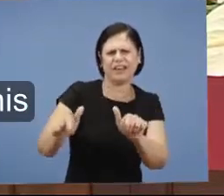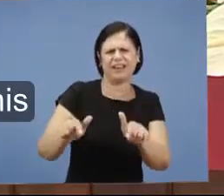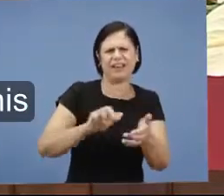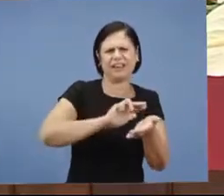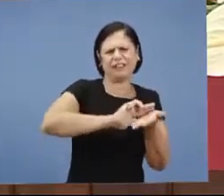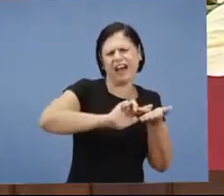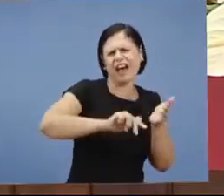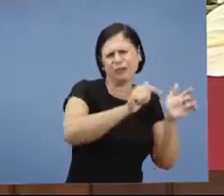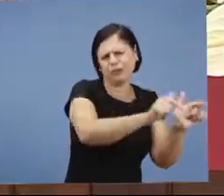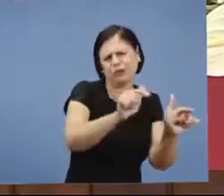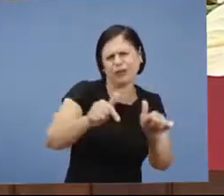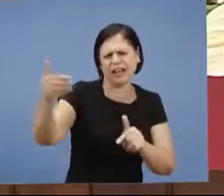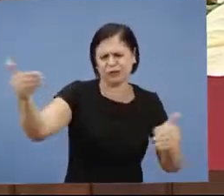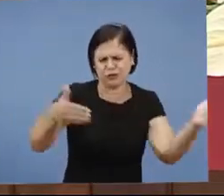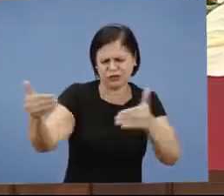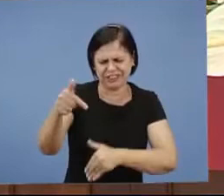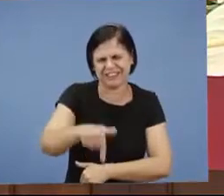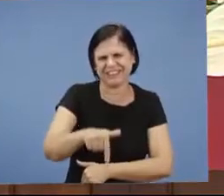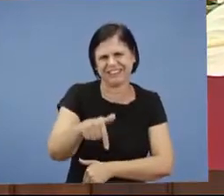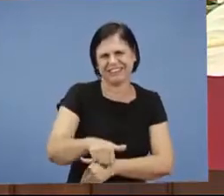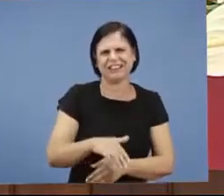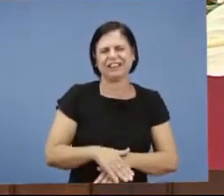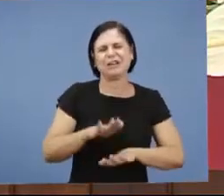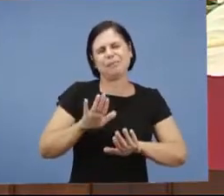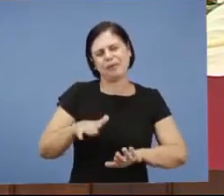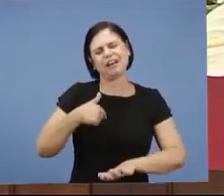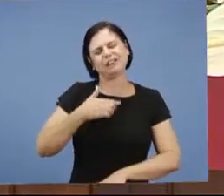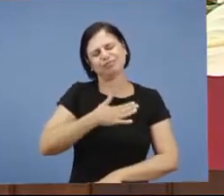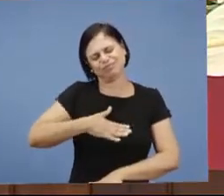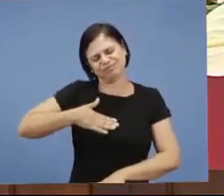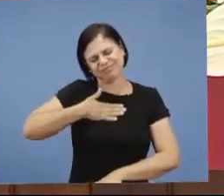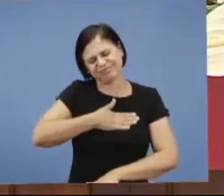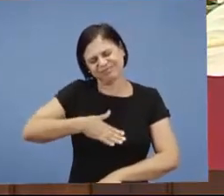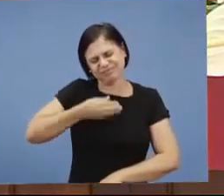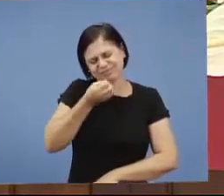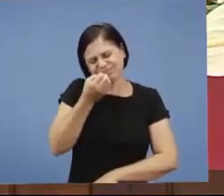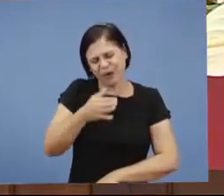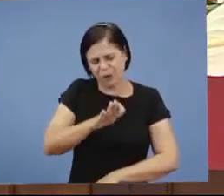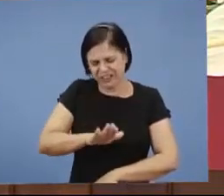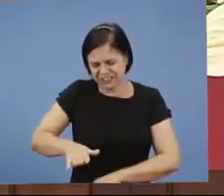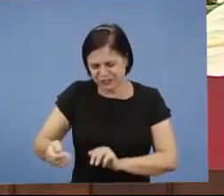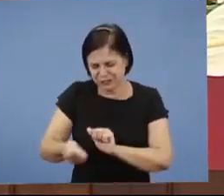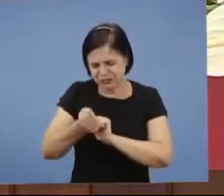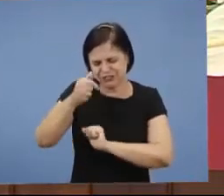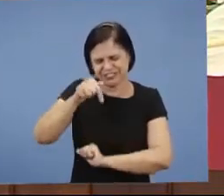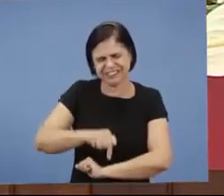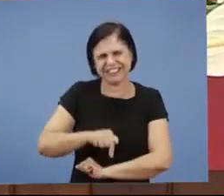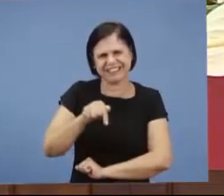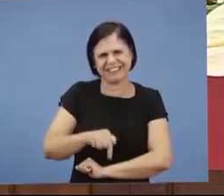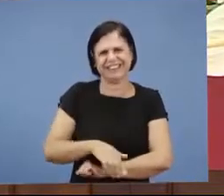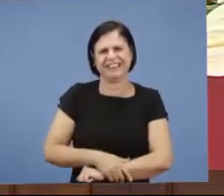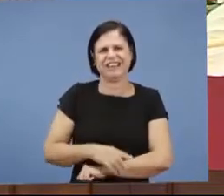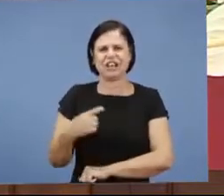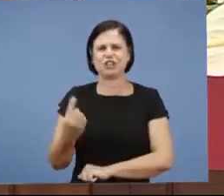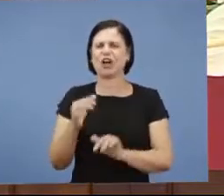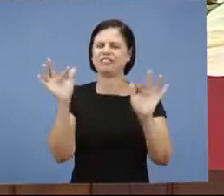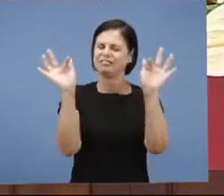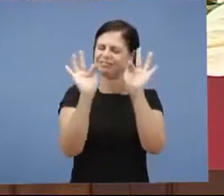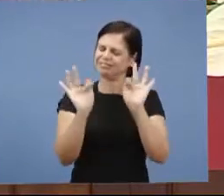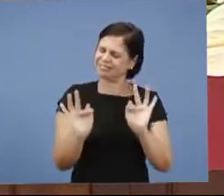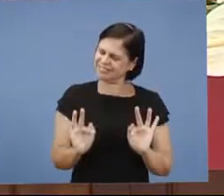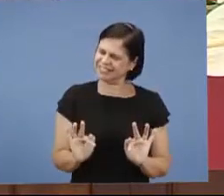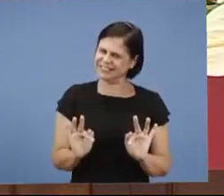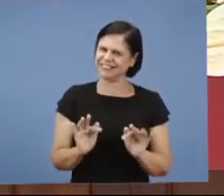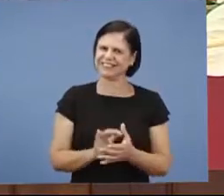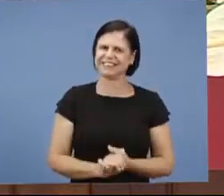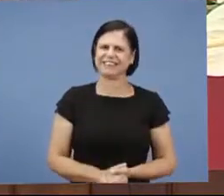coisa assim. Mas olha, foi uma satisfação essas crianças aqui conosco. E estamos muito felizes em tê-los